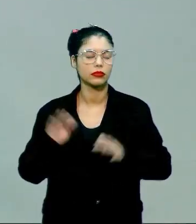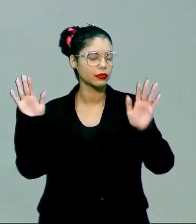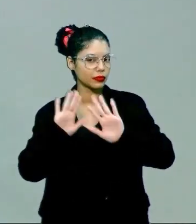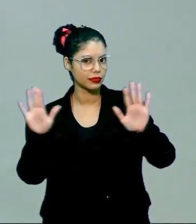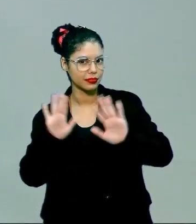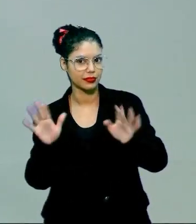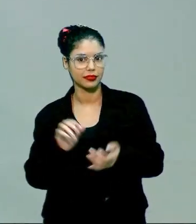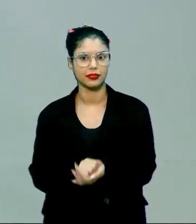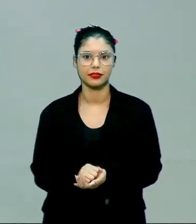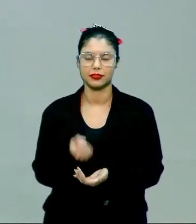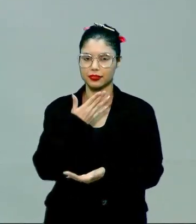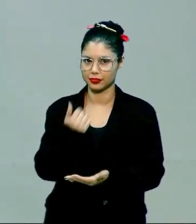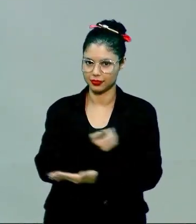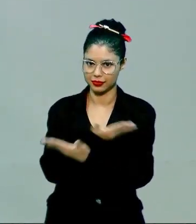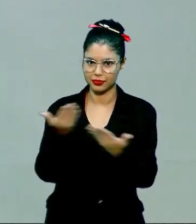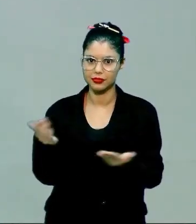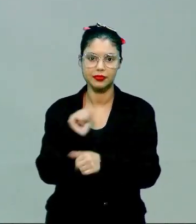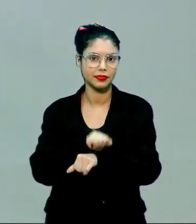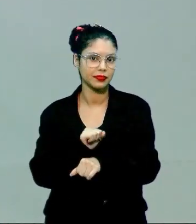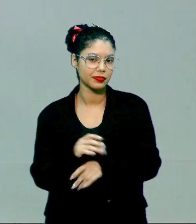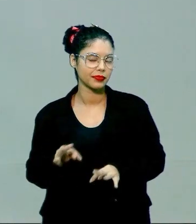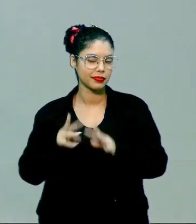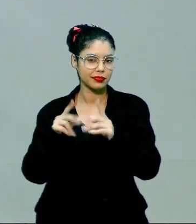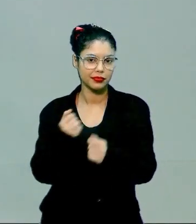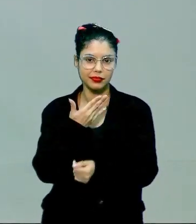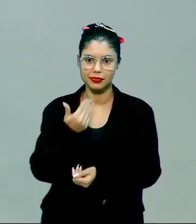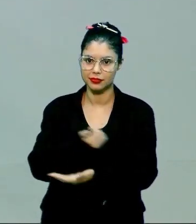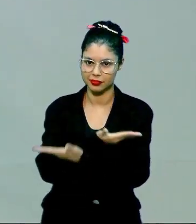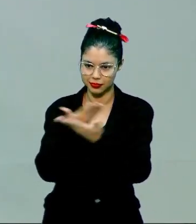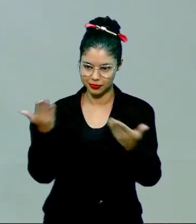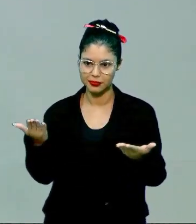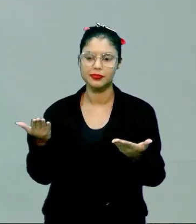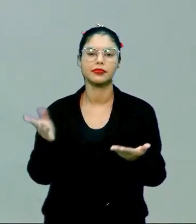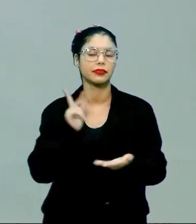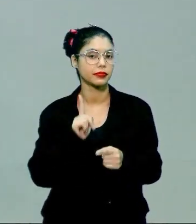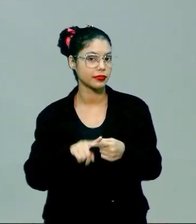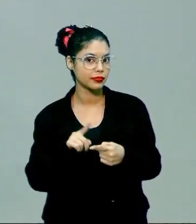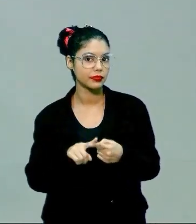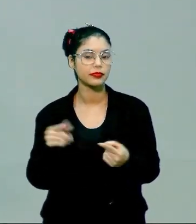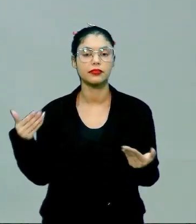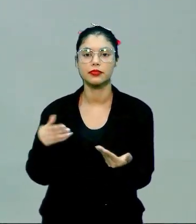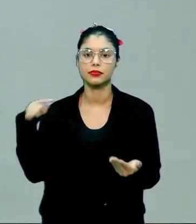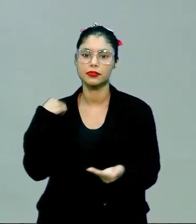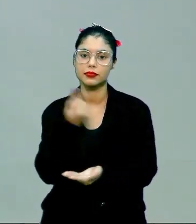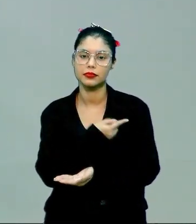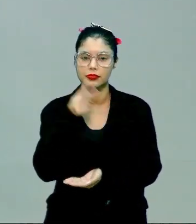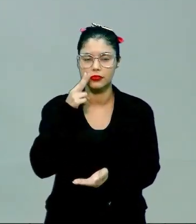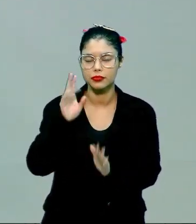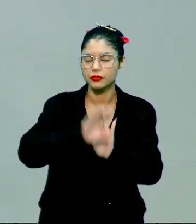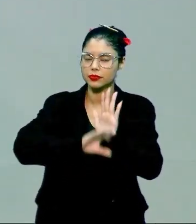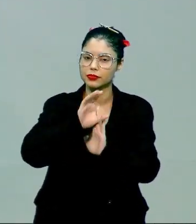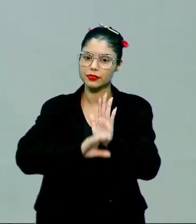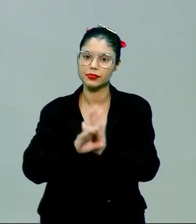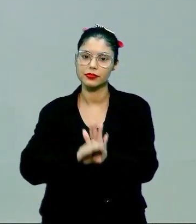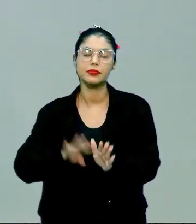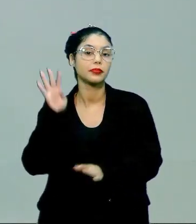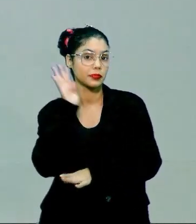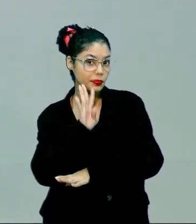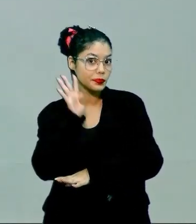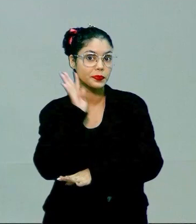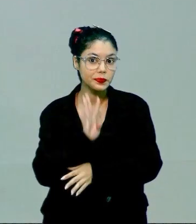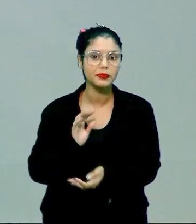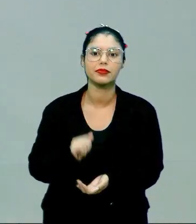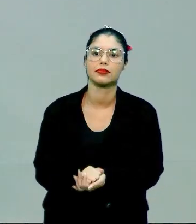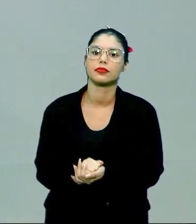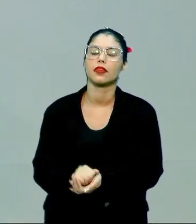Olá, olá, olá. E aí, pessoal, tudo bem? Eu espero que esteja muito bem com você. Por quê? Porque hoje a gente vai ver um conteúdo muito bacana,